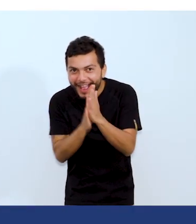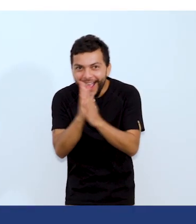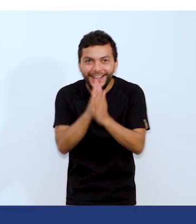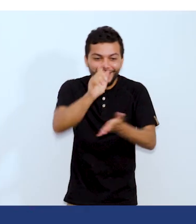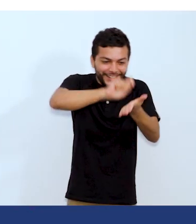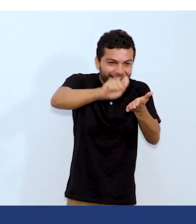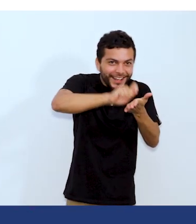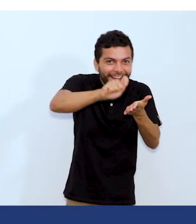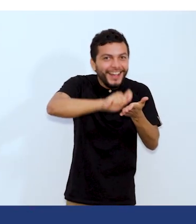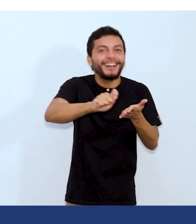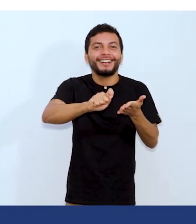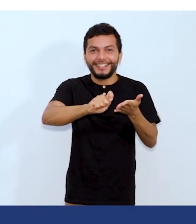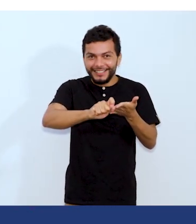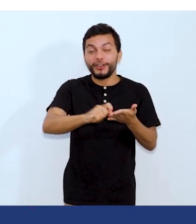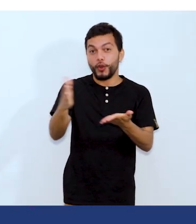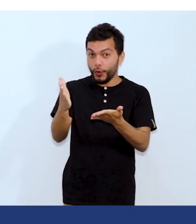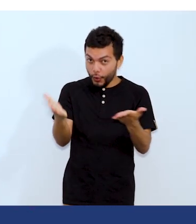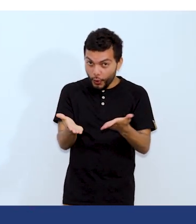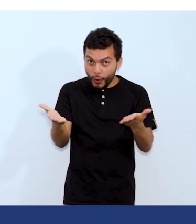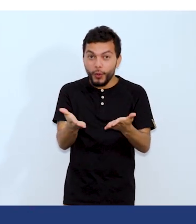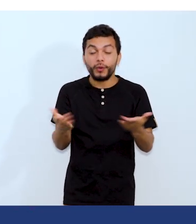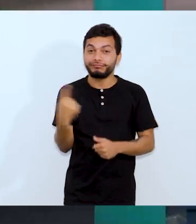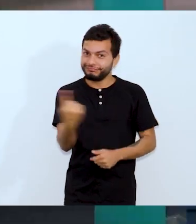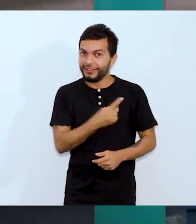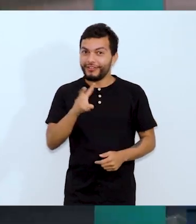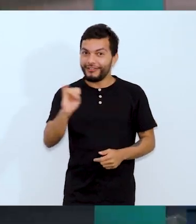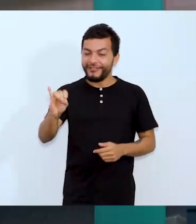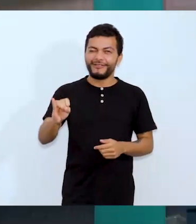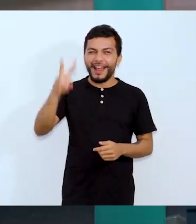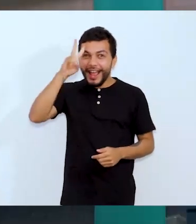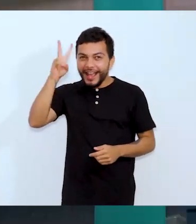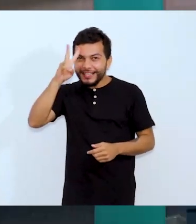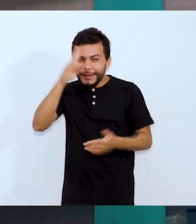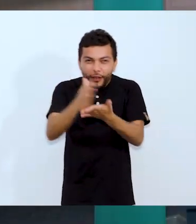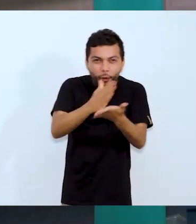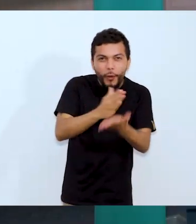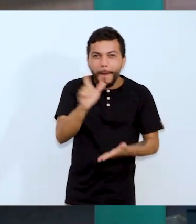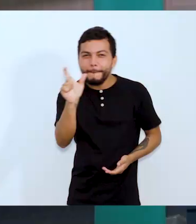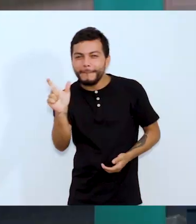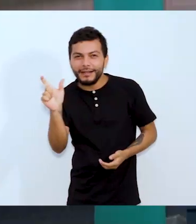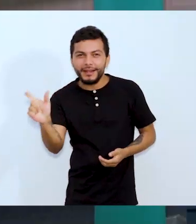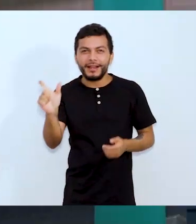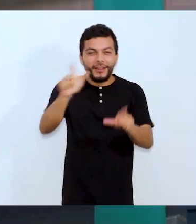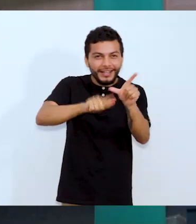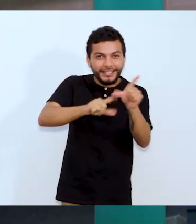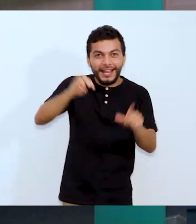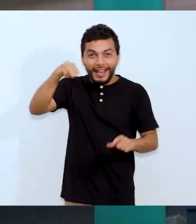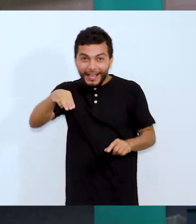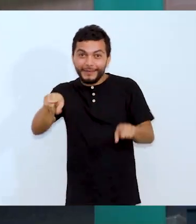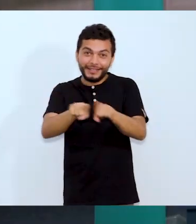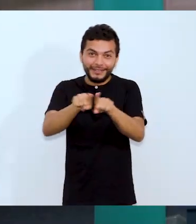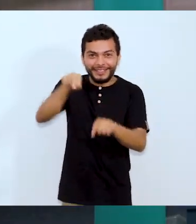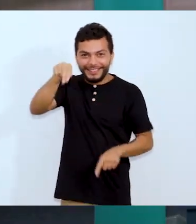Oba! Ortografia! Hoje nós vamos relembrar algumas palavras escritas com M e com N.